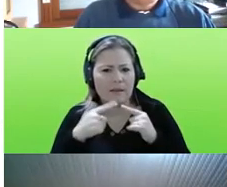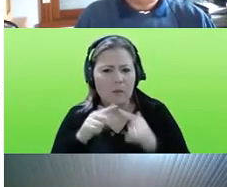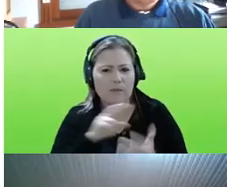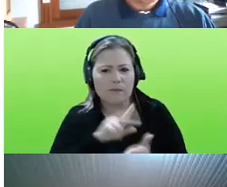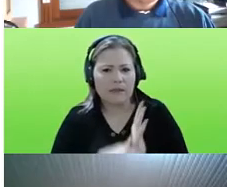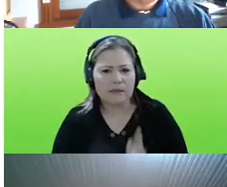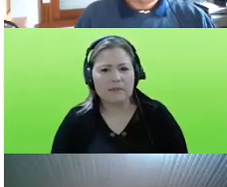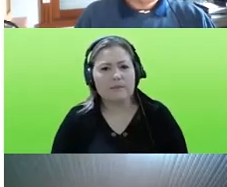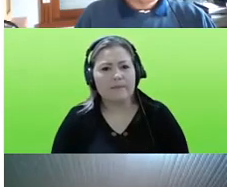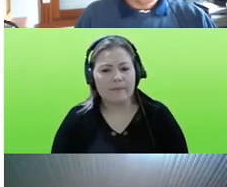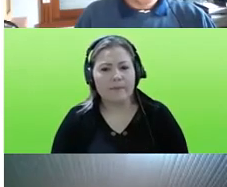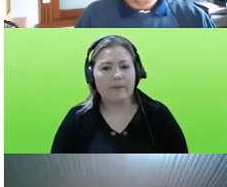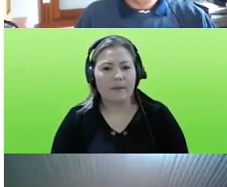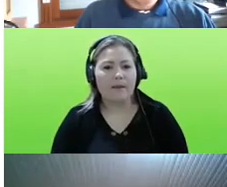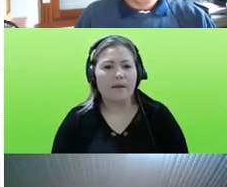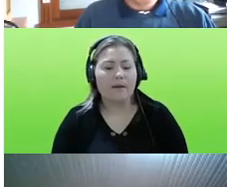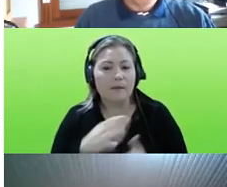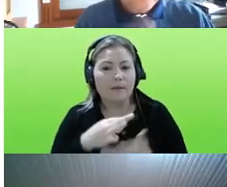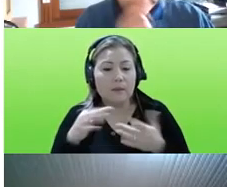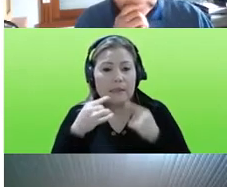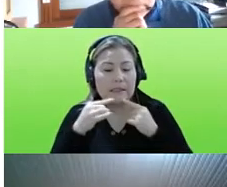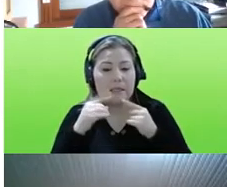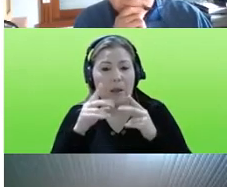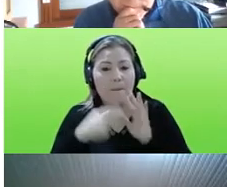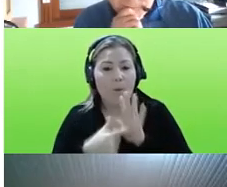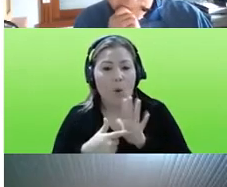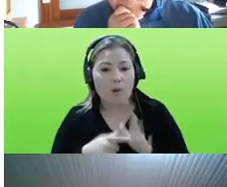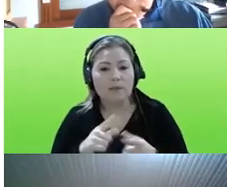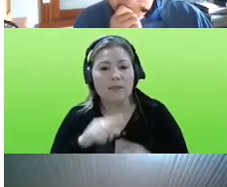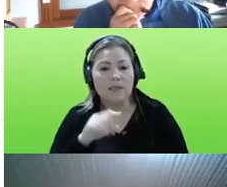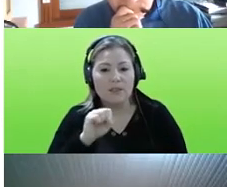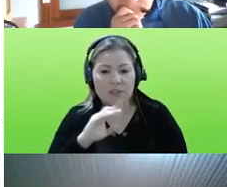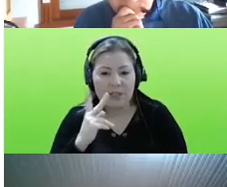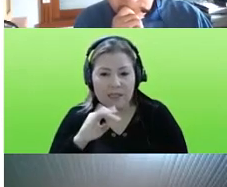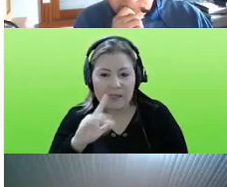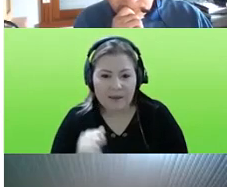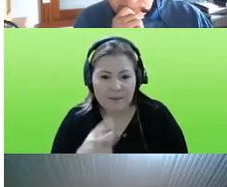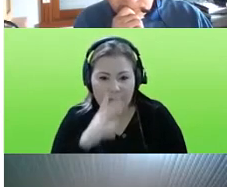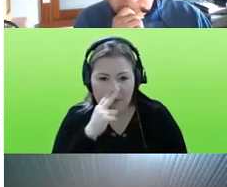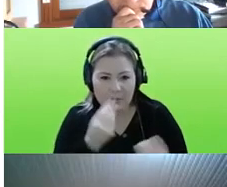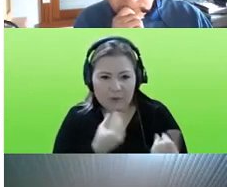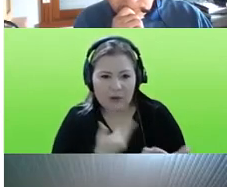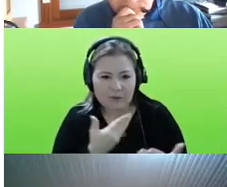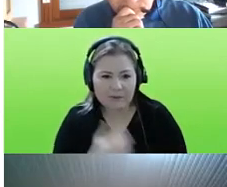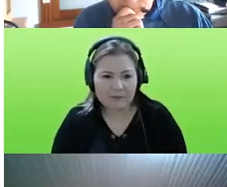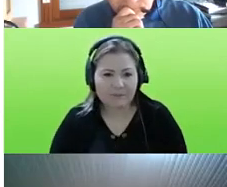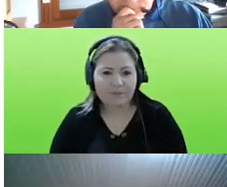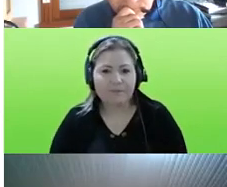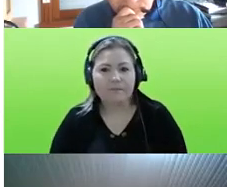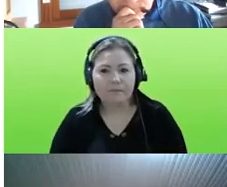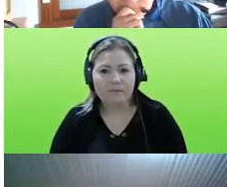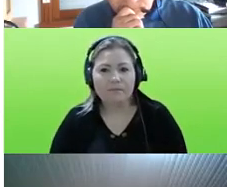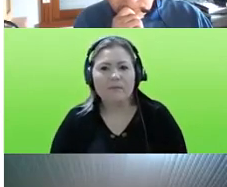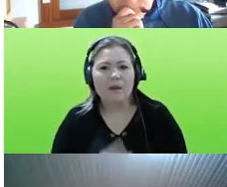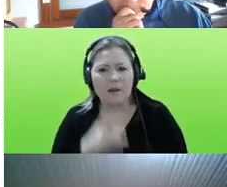E assim que a teoria crítica mostra, a Sheila Benabib aqui, muito jovem. Então, é muito